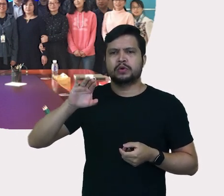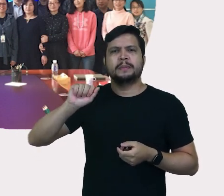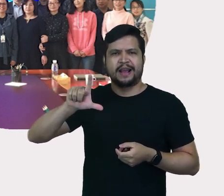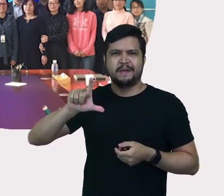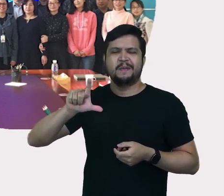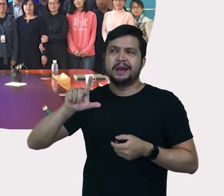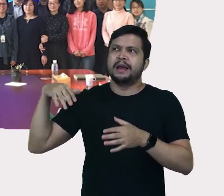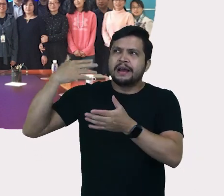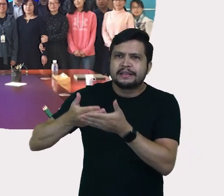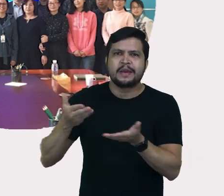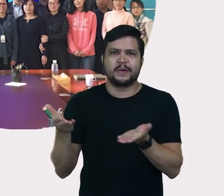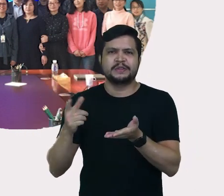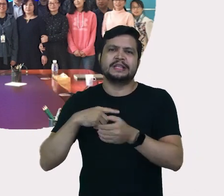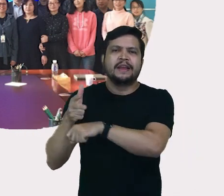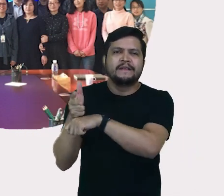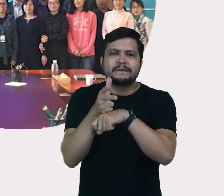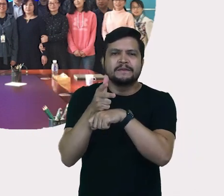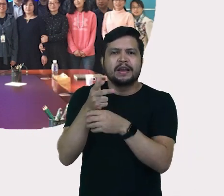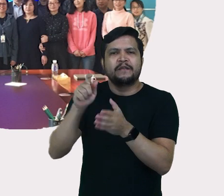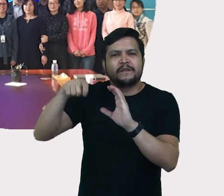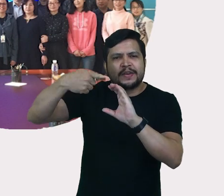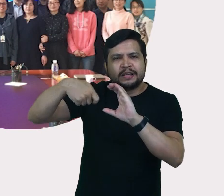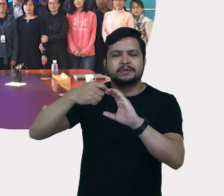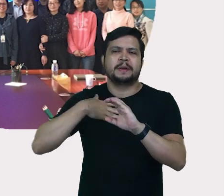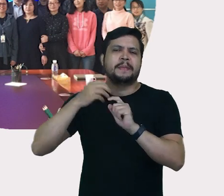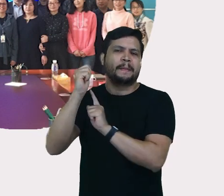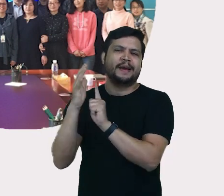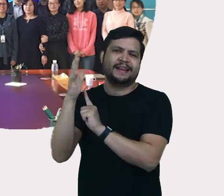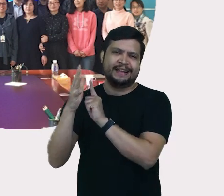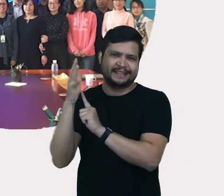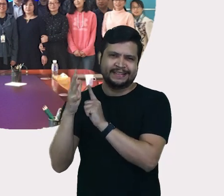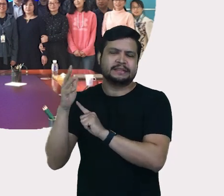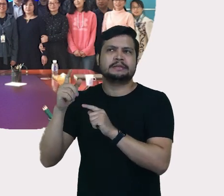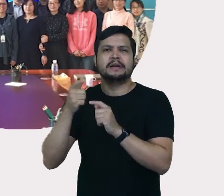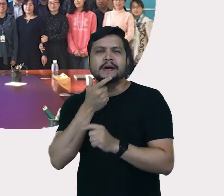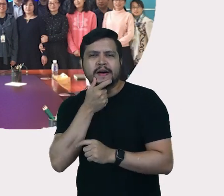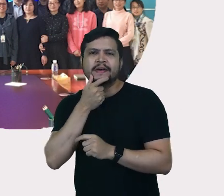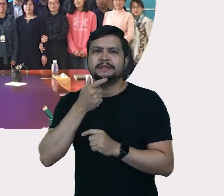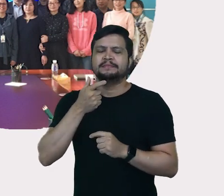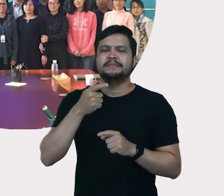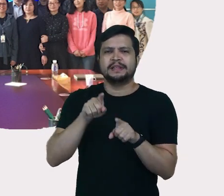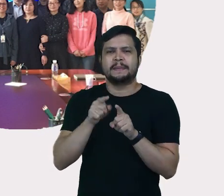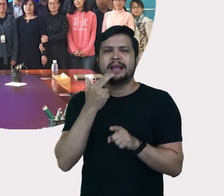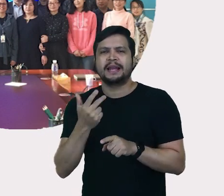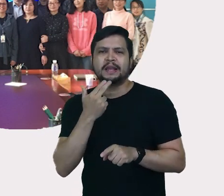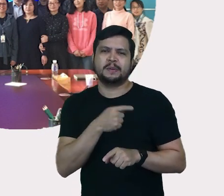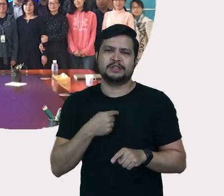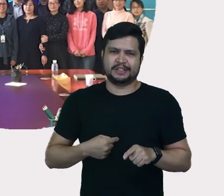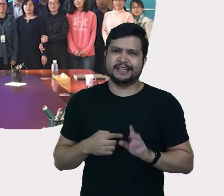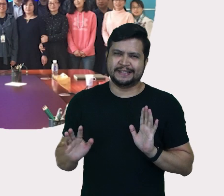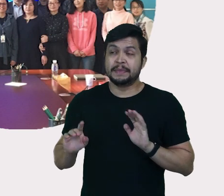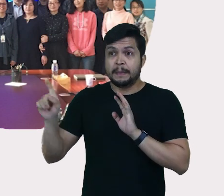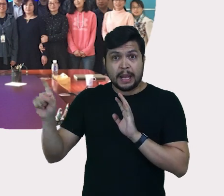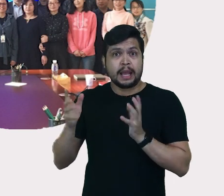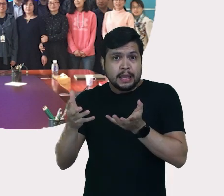em inglês e em chinês, bem bonitinho. Mas eles queriam saber como é que vocês conseguem